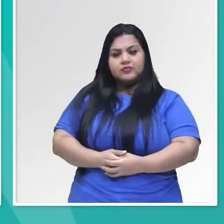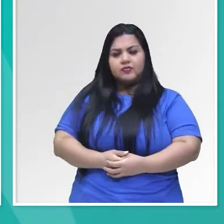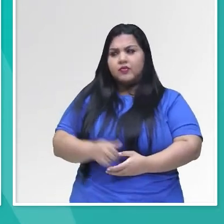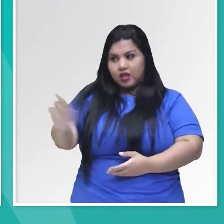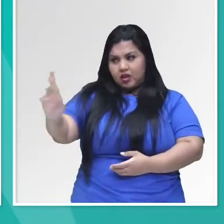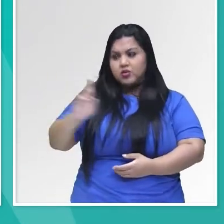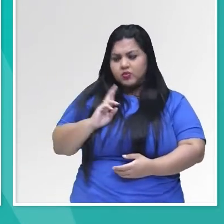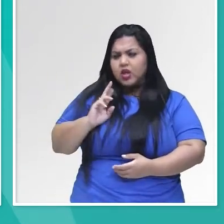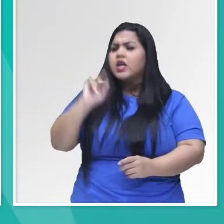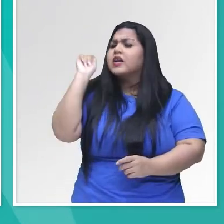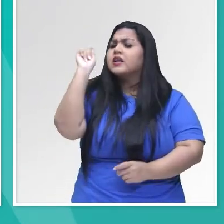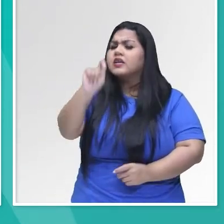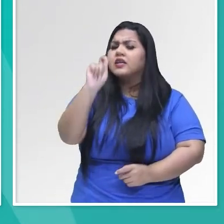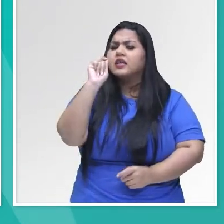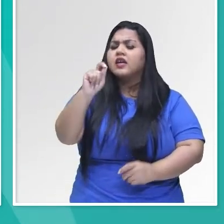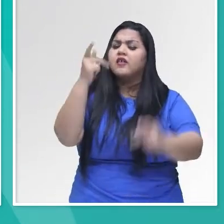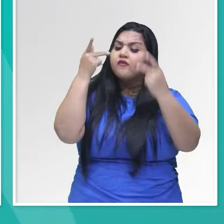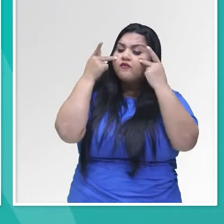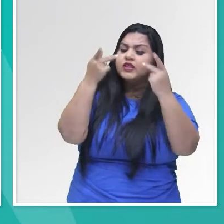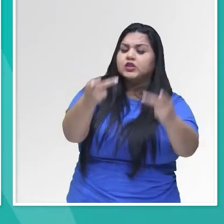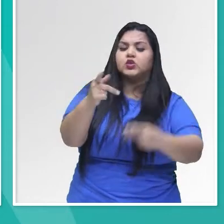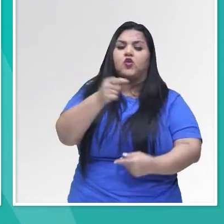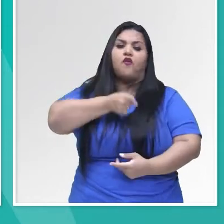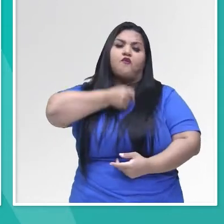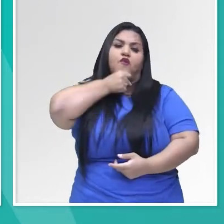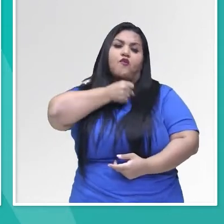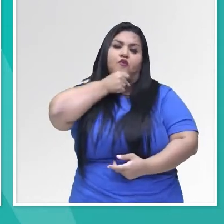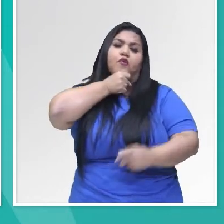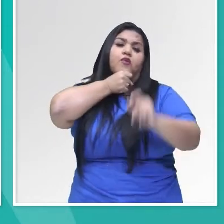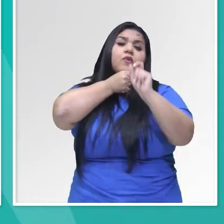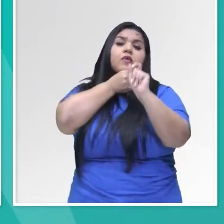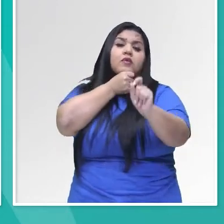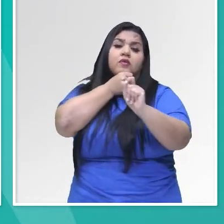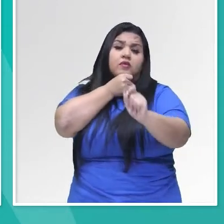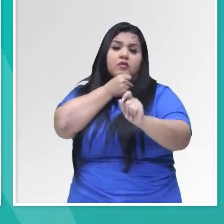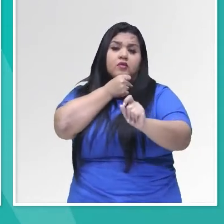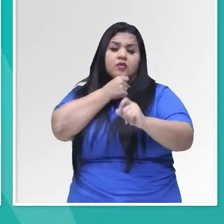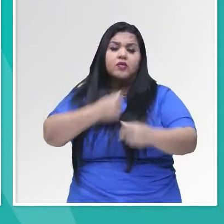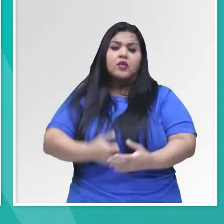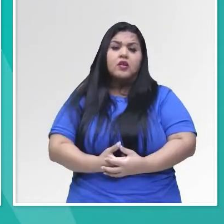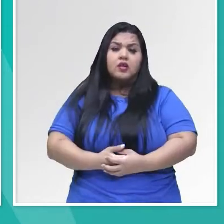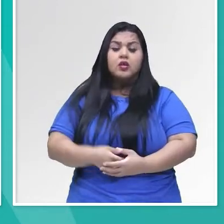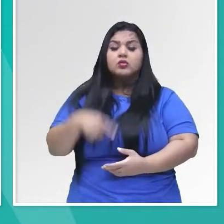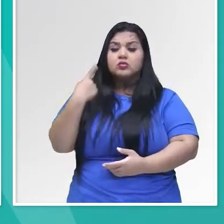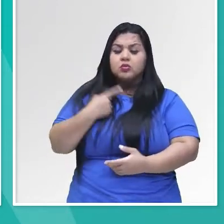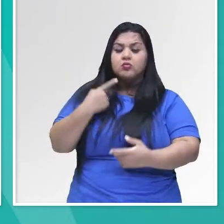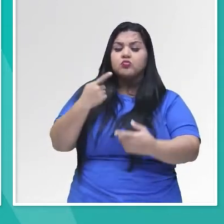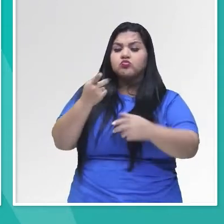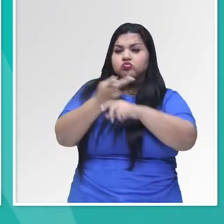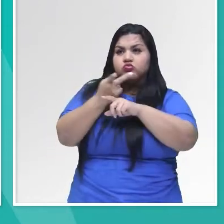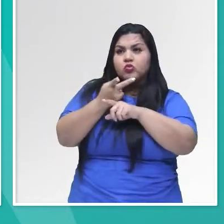responde. Quem visitou os avós? Quando nós perguntamos isto, nós estamos procurando o sujeito.